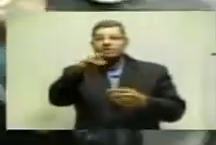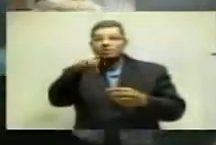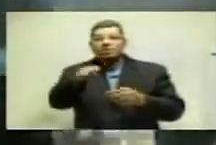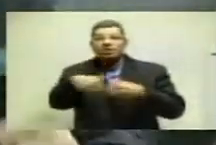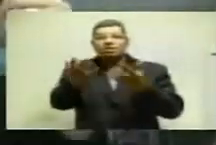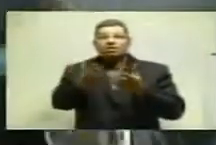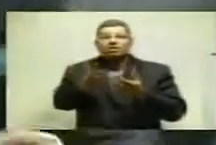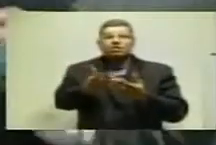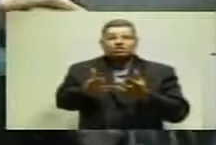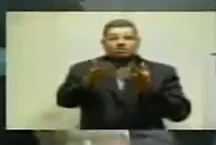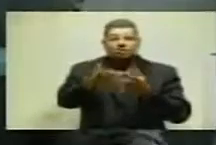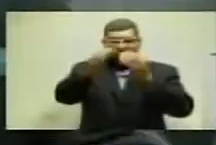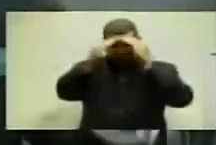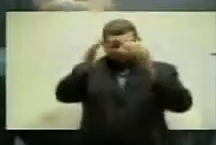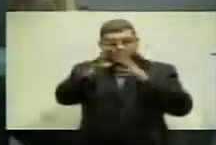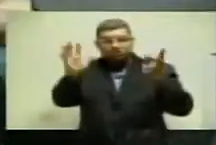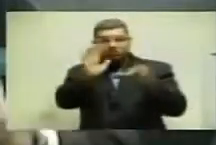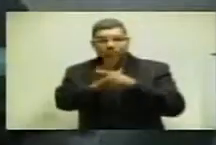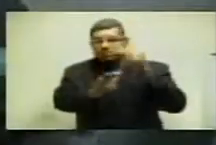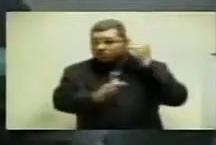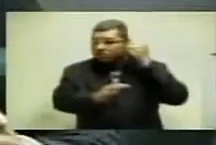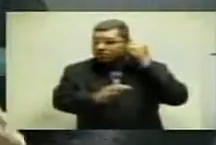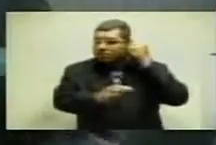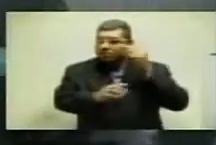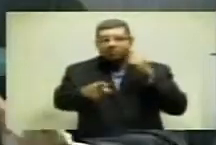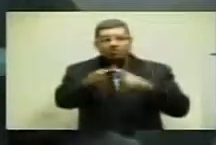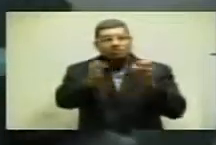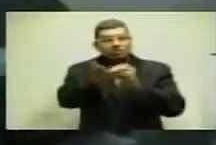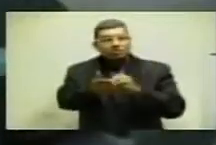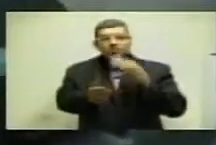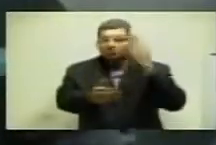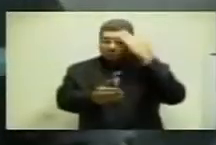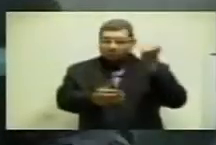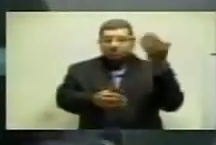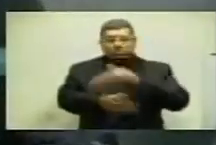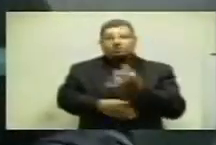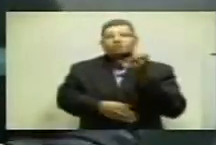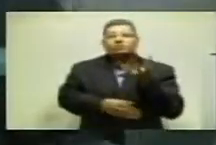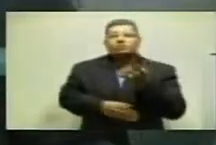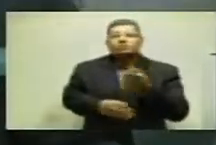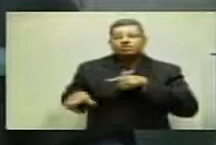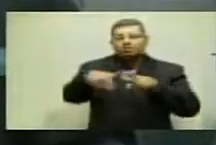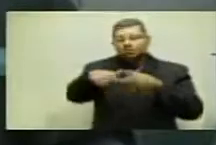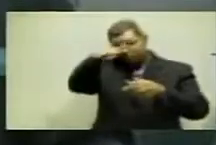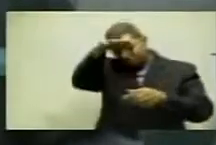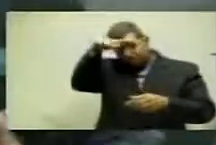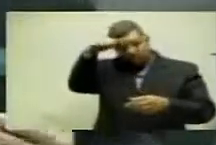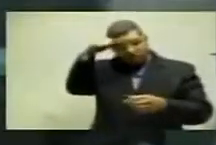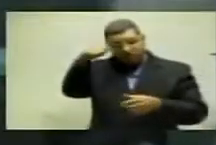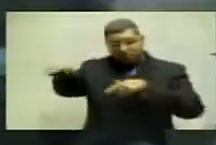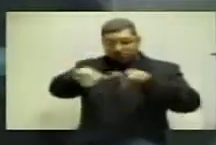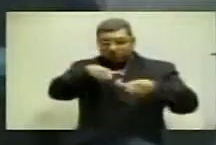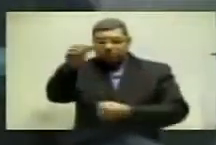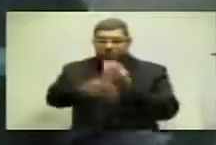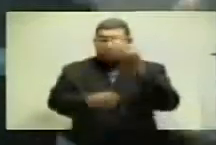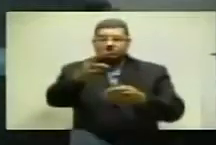Algo que sim requer uma atenção por parte do Amazonas, porquanto nós sabemos que a Zona Franca de Manaus produz